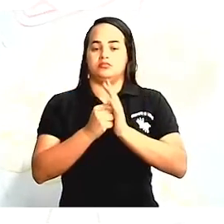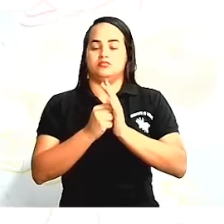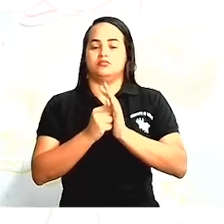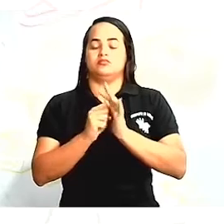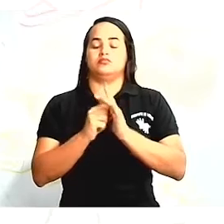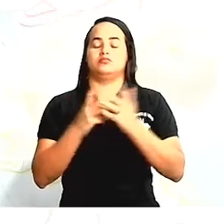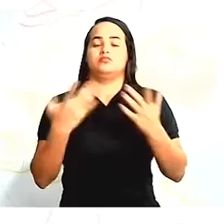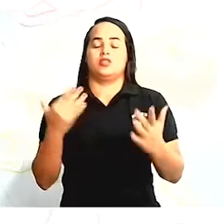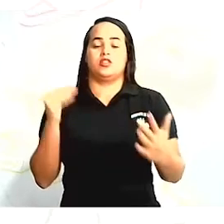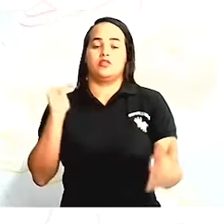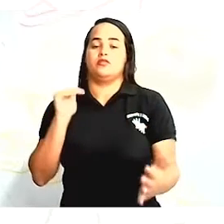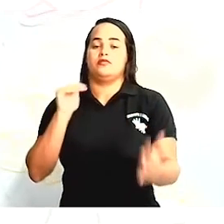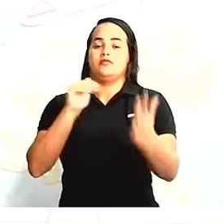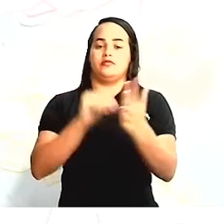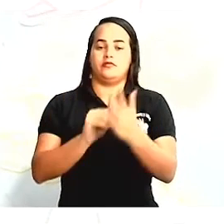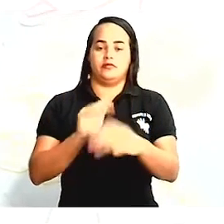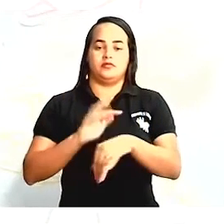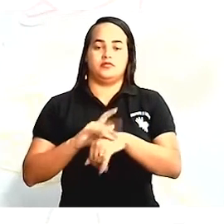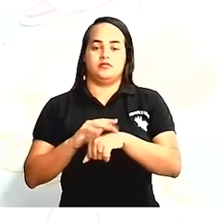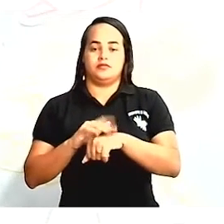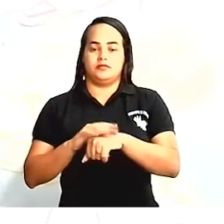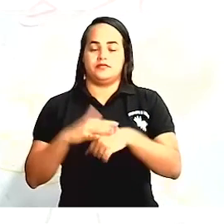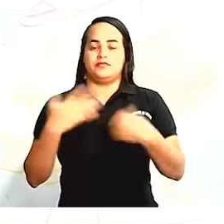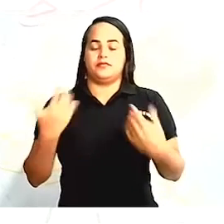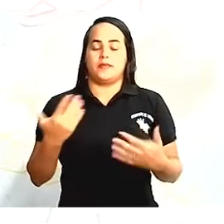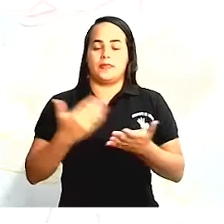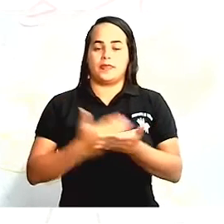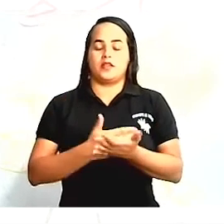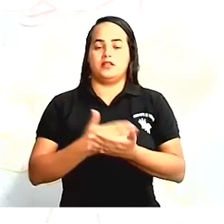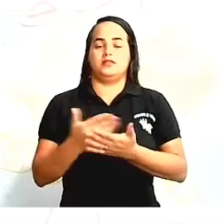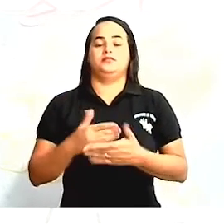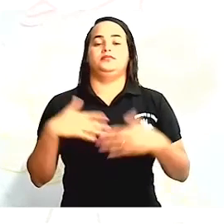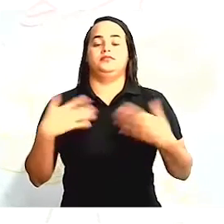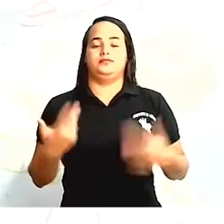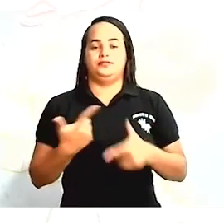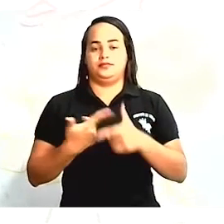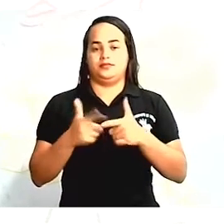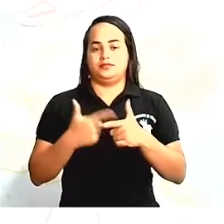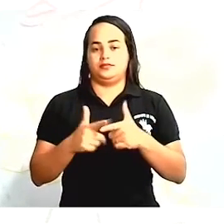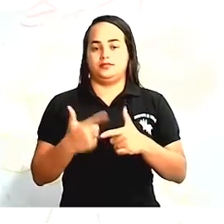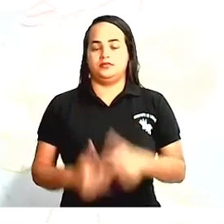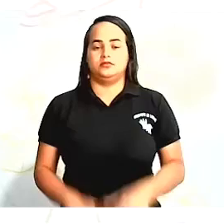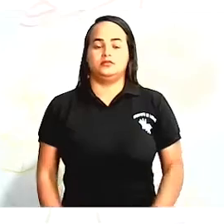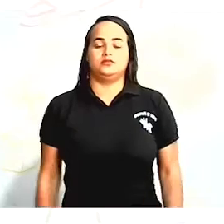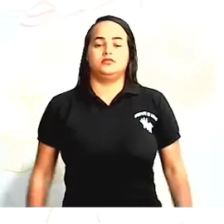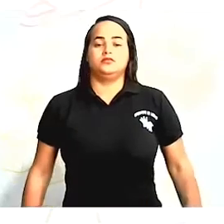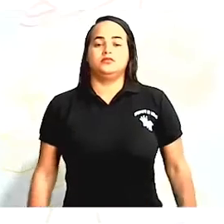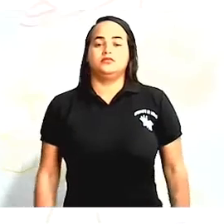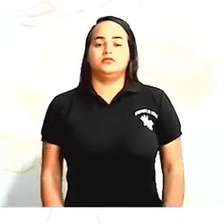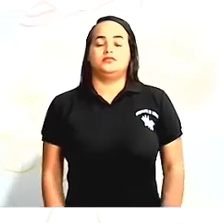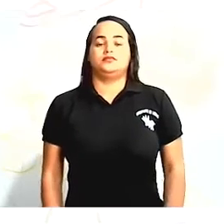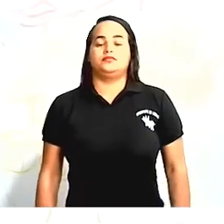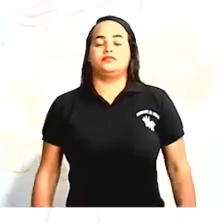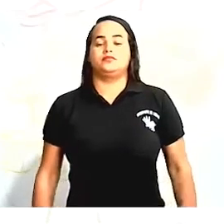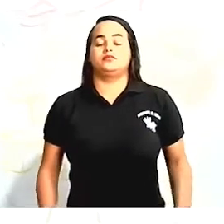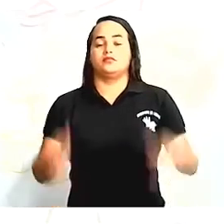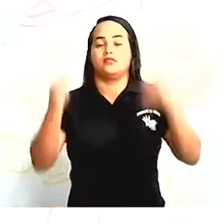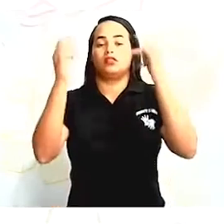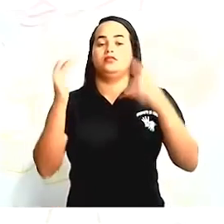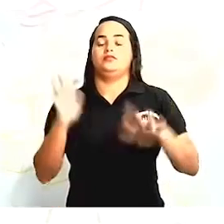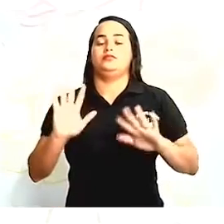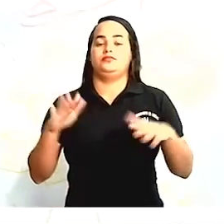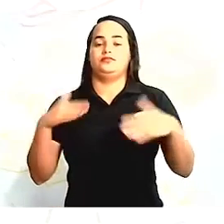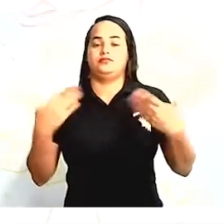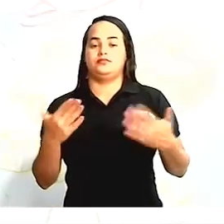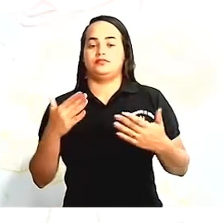o último estágio dessa doença, ou seja, quando ela vai começar a acarretar problemas. Como eu disse, qual o